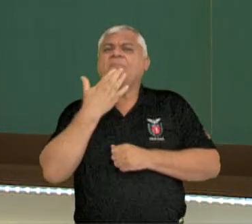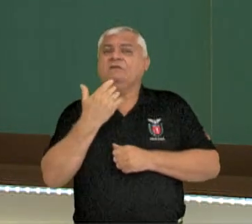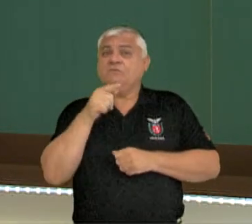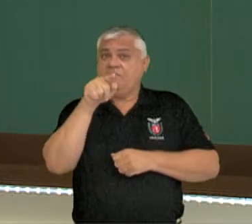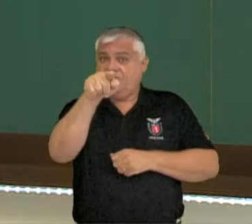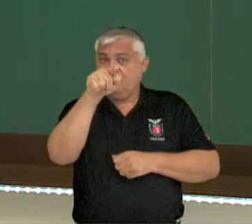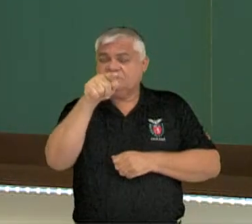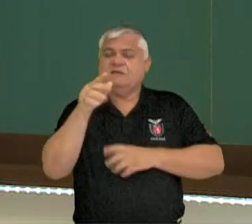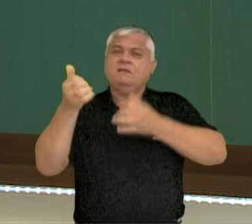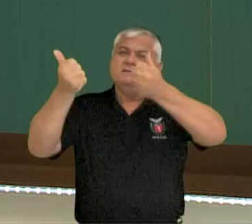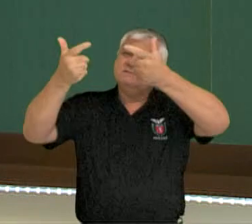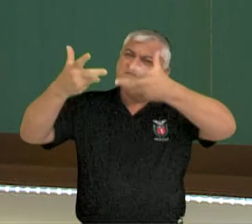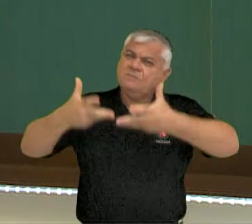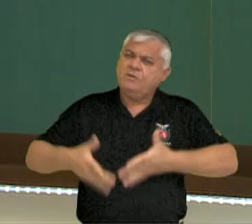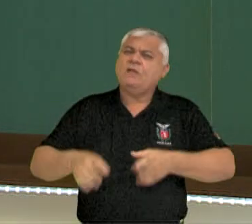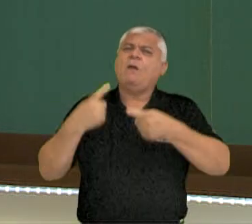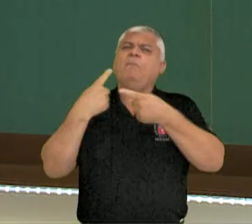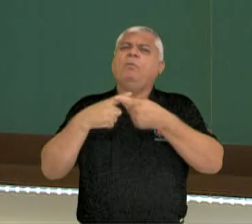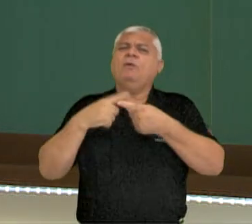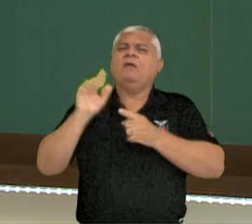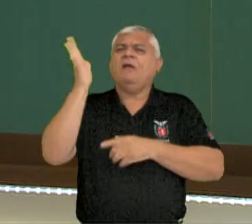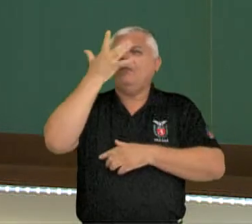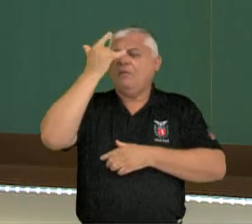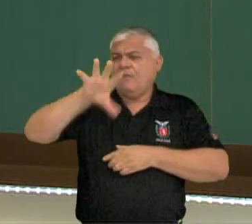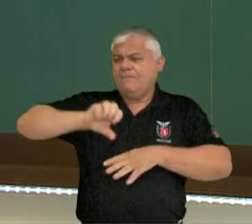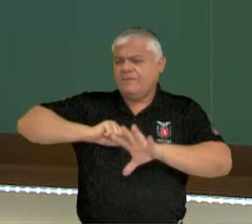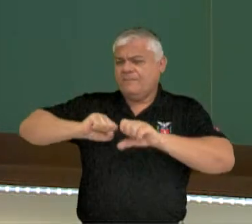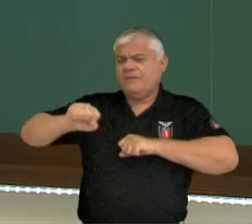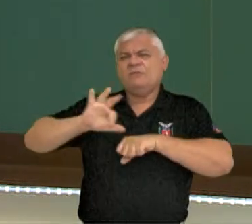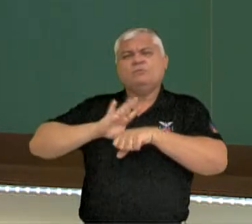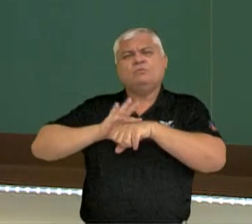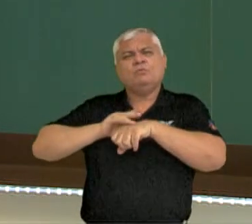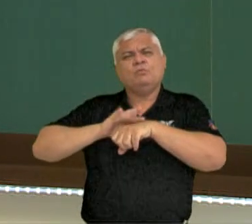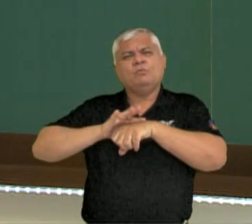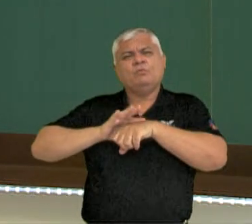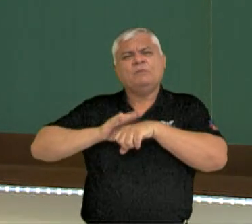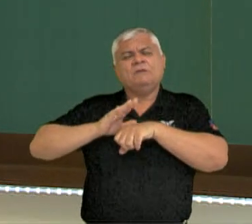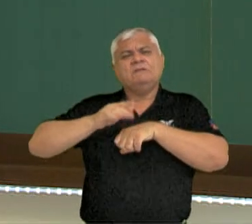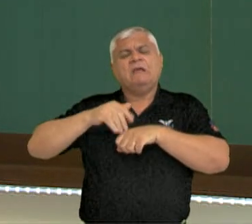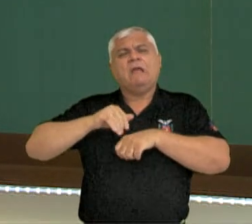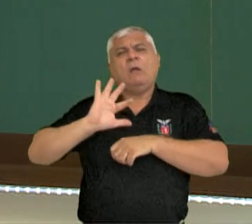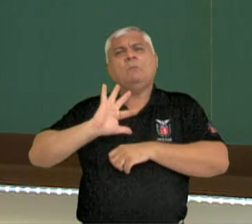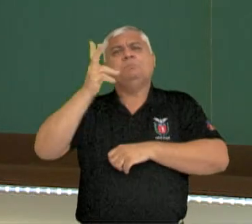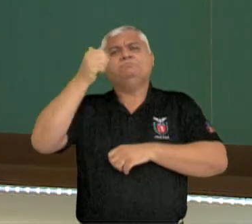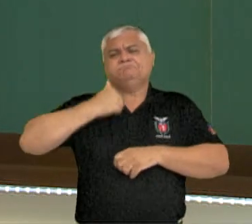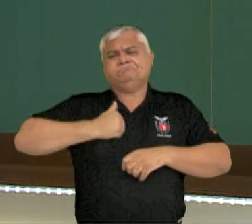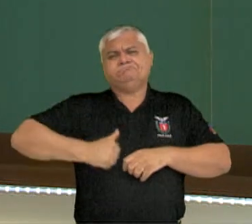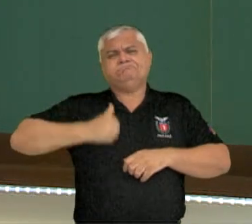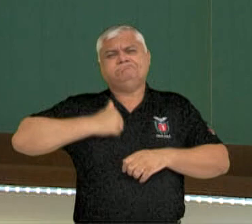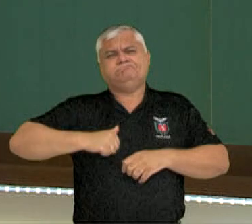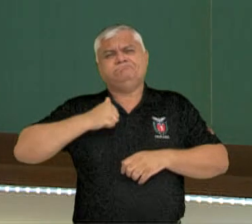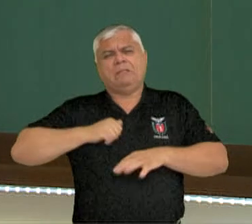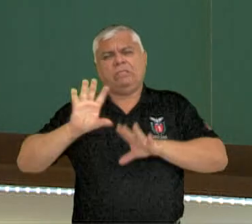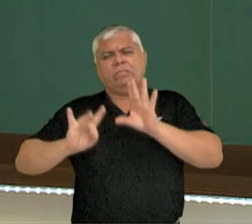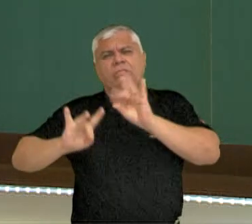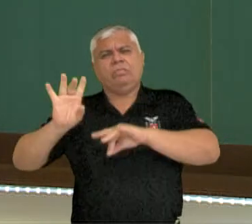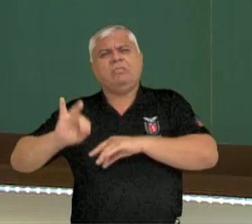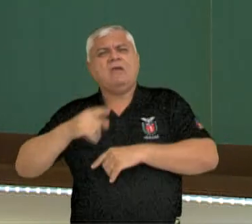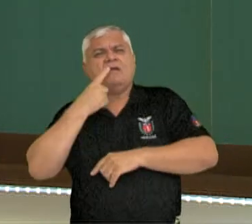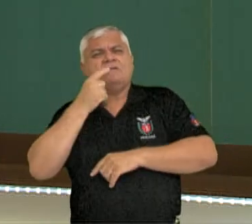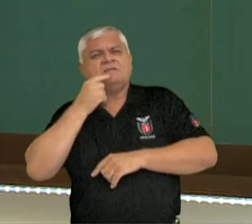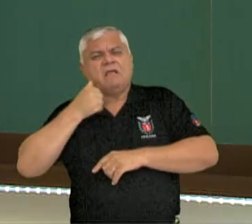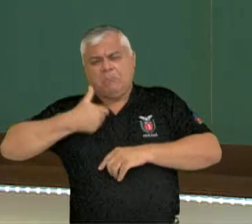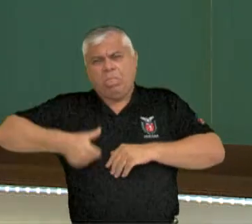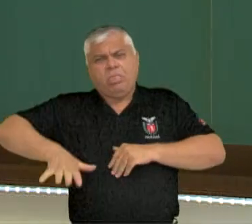vocês explicassem por que as pessoas contaminadas acabam tendo fezes com muco e sangue. Então, vamos explorar um pouco